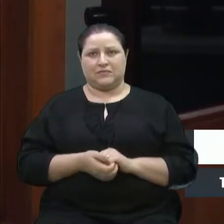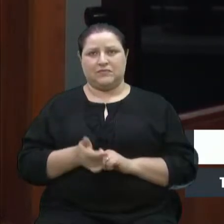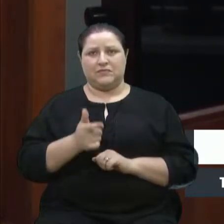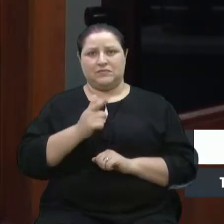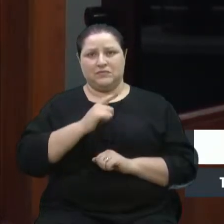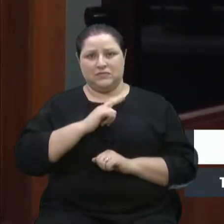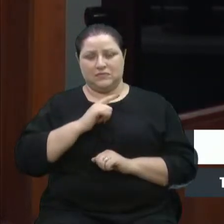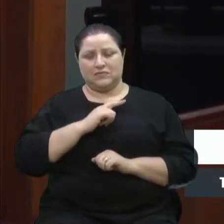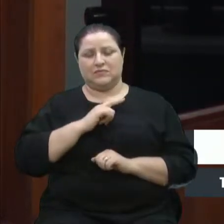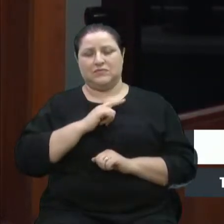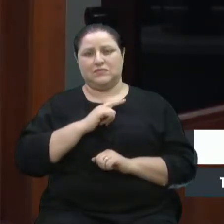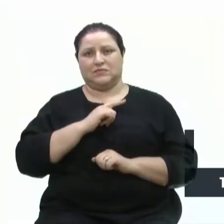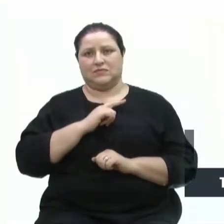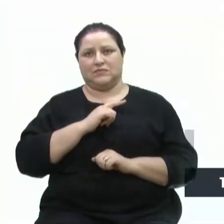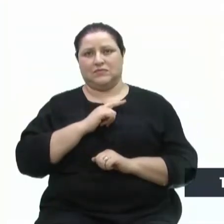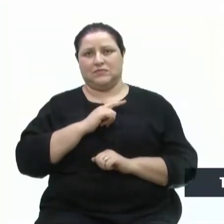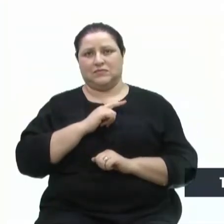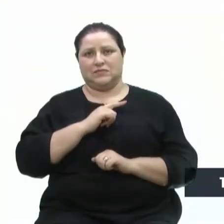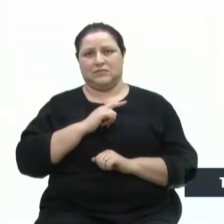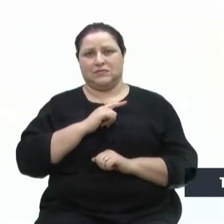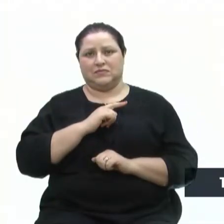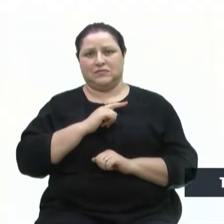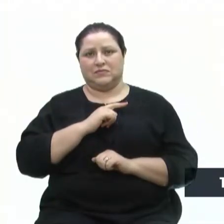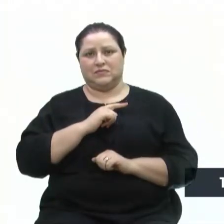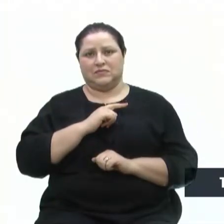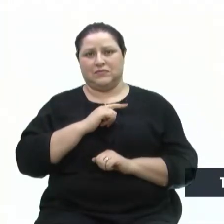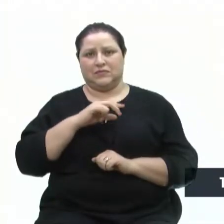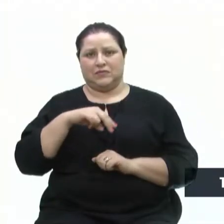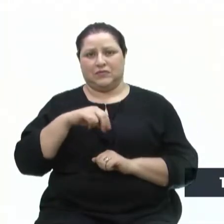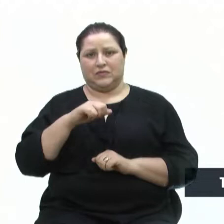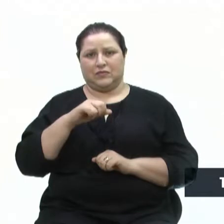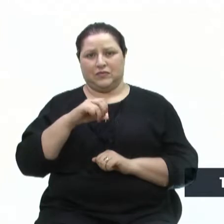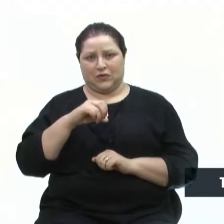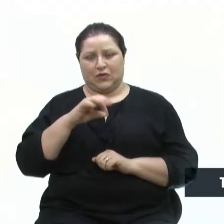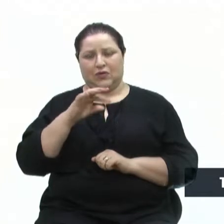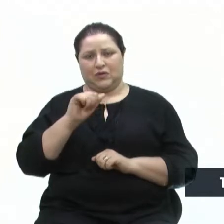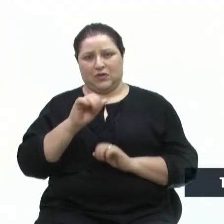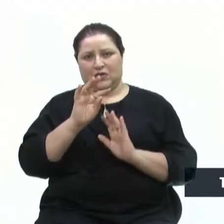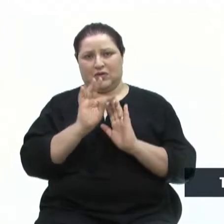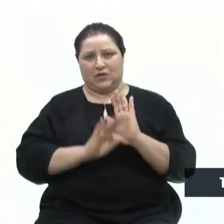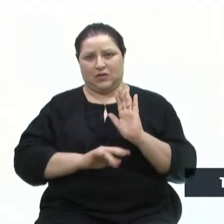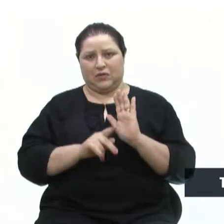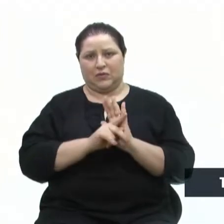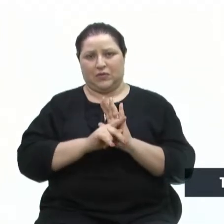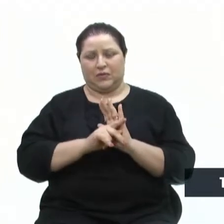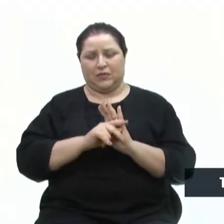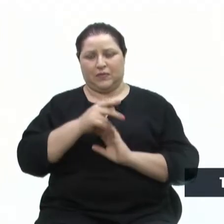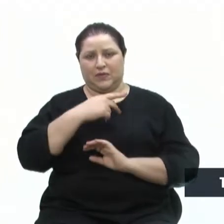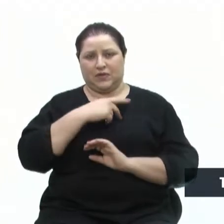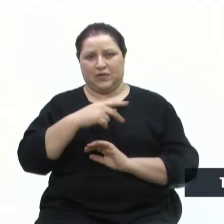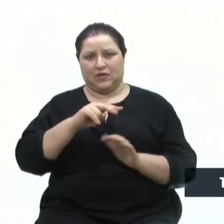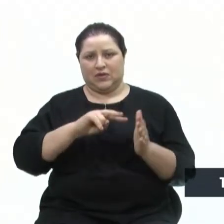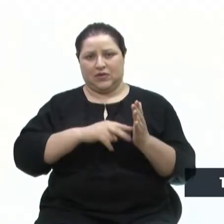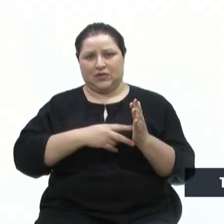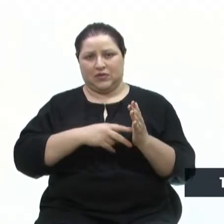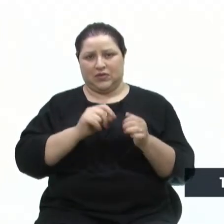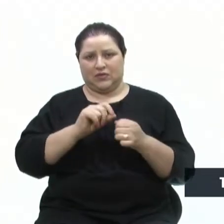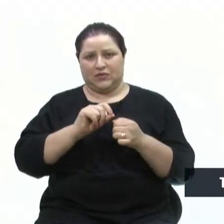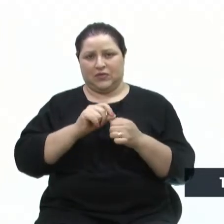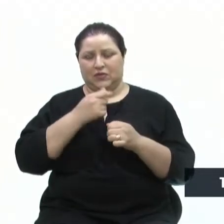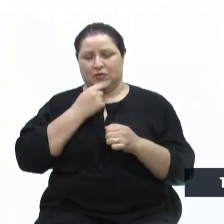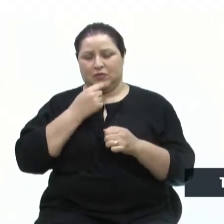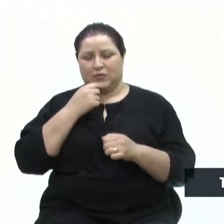uma nota ali do próprio feito pelo presidente do sindicato o Paulo de